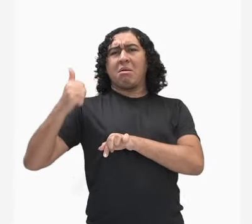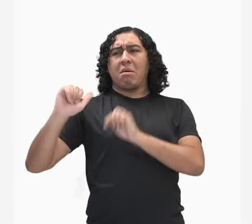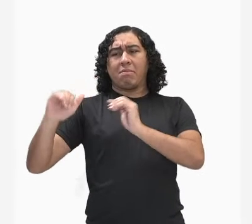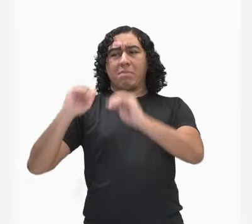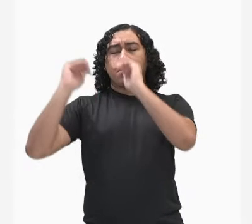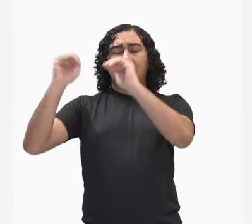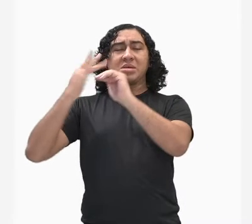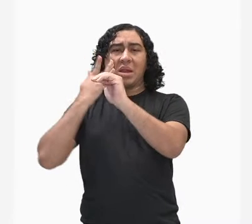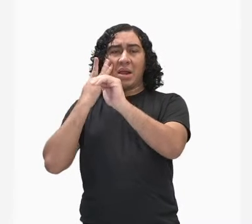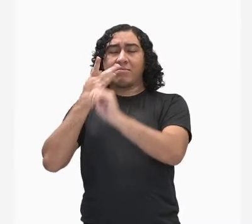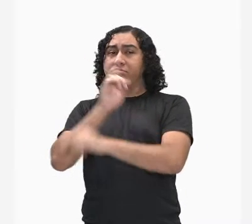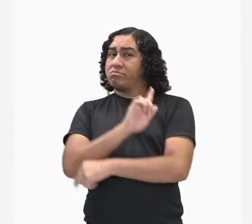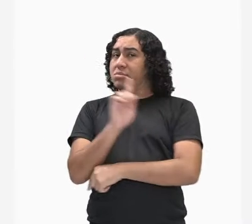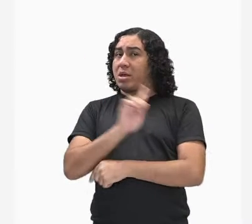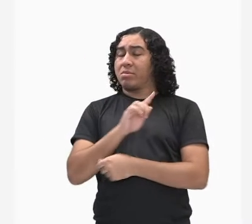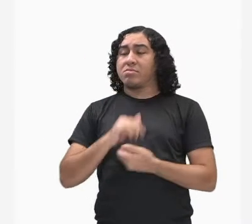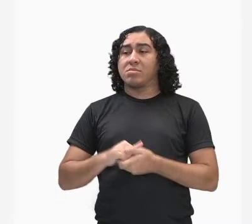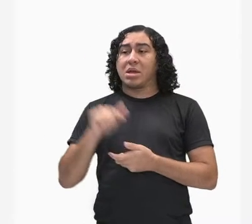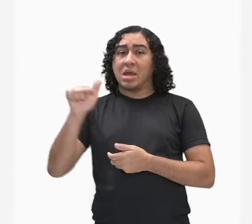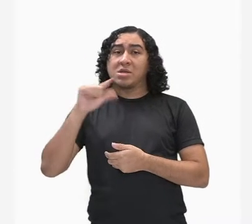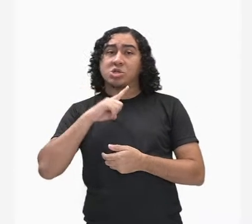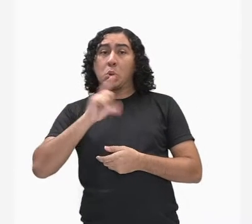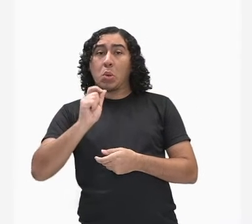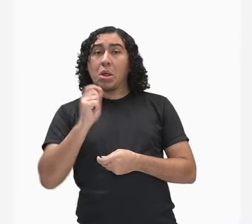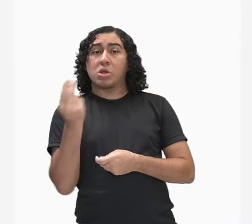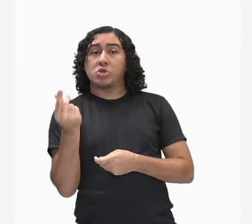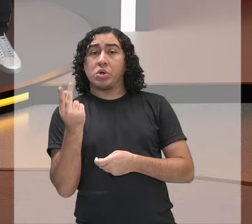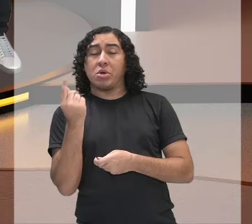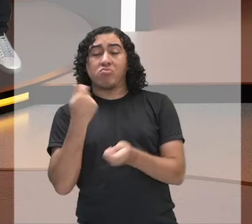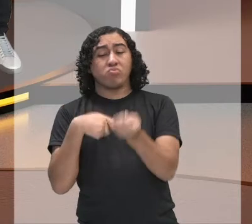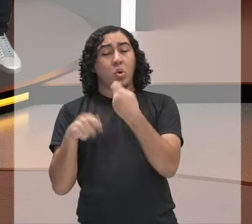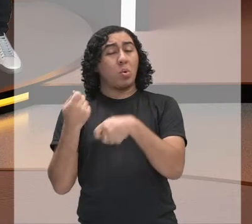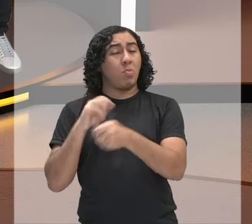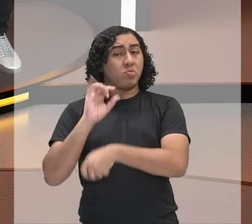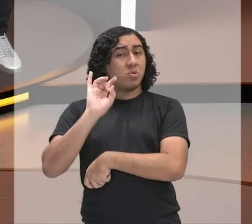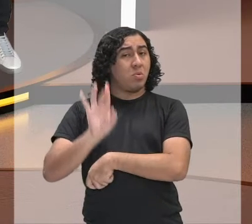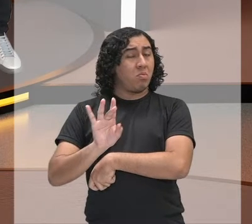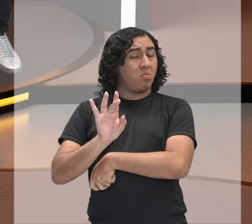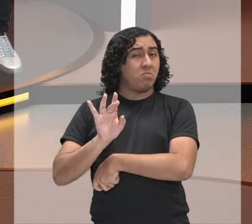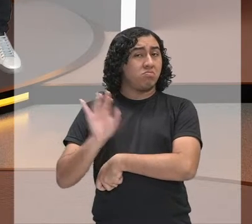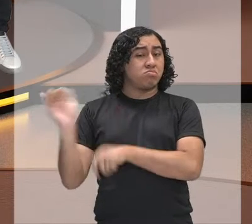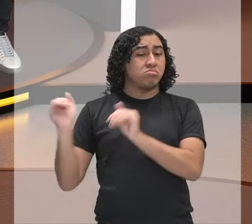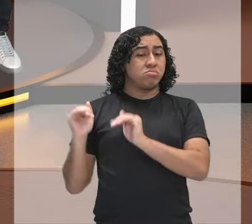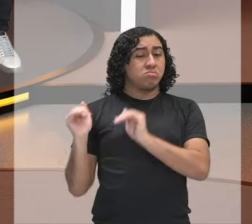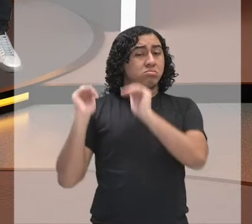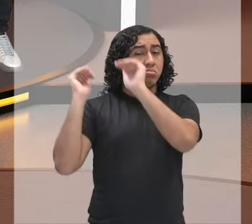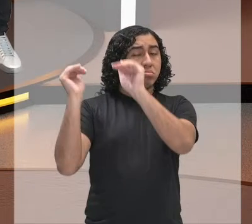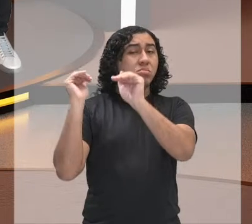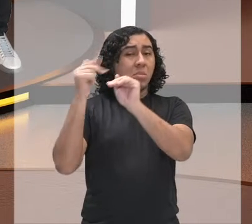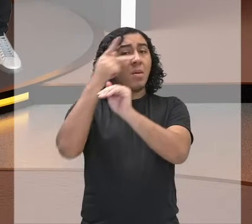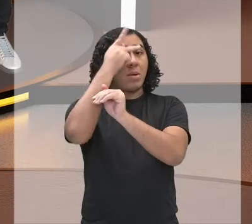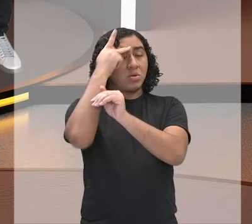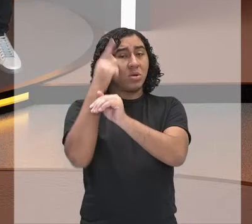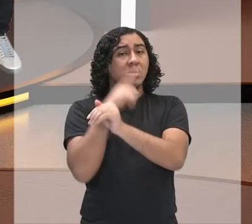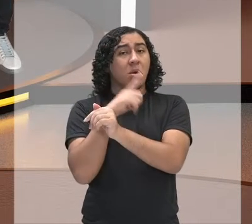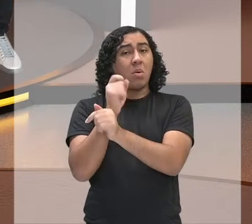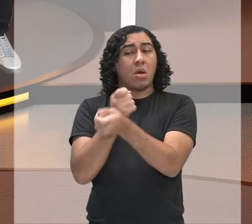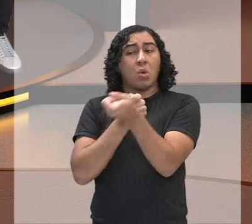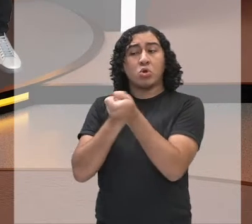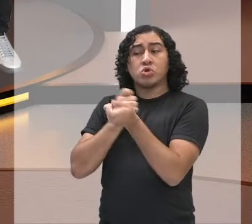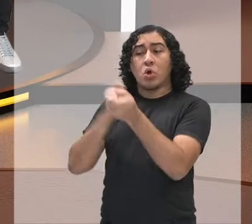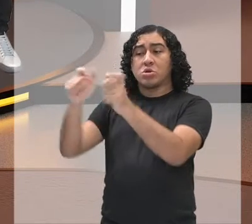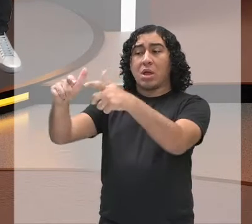eram aqueles que tinham o poder econômico. Eram aqueles que tinham, são os grandes latifundiários, aí os